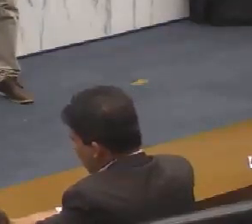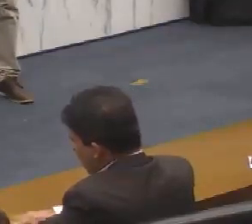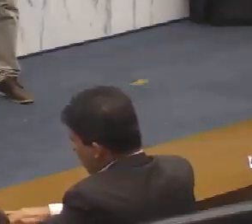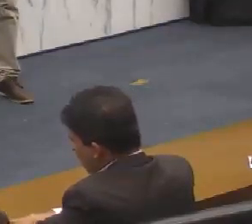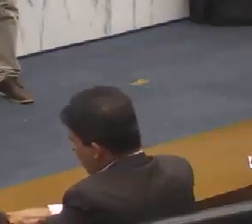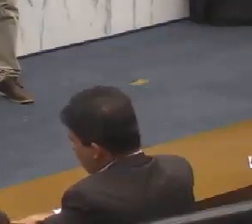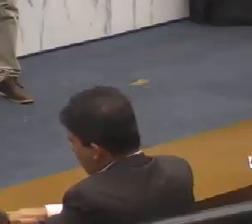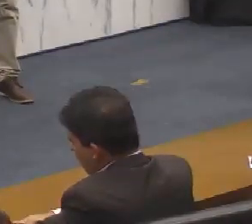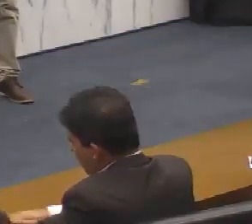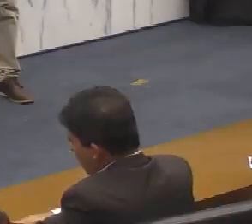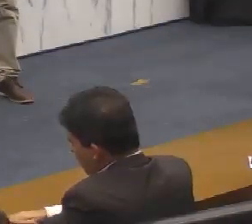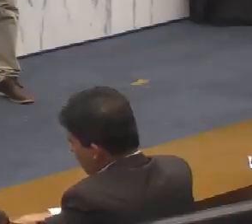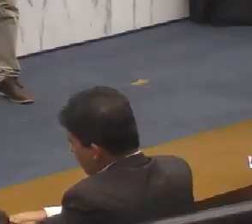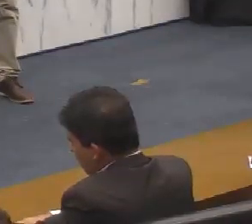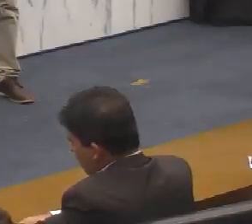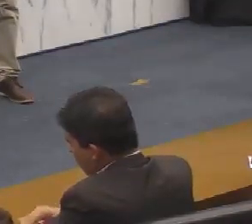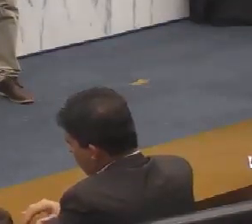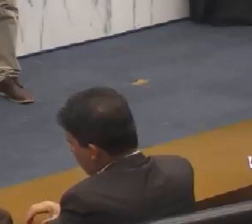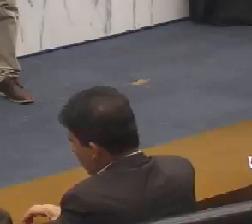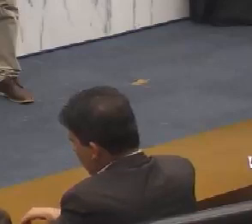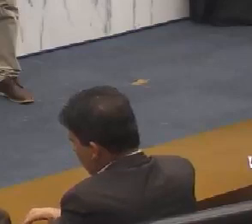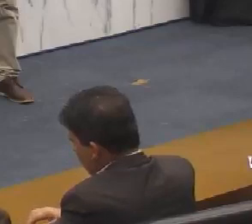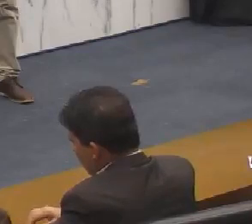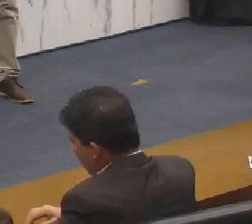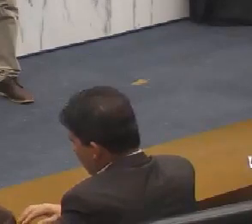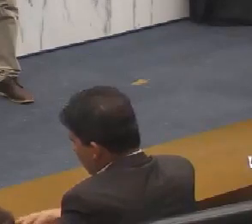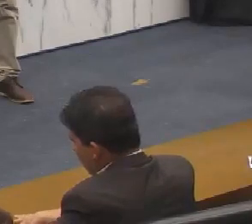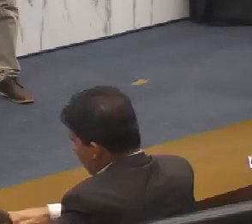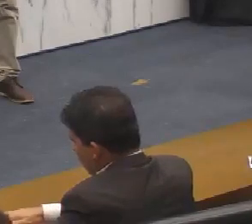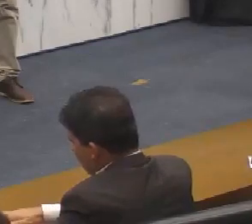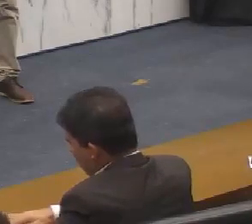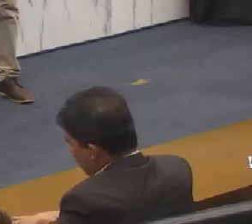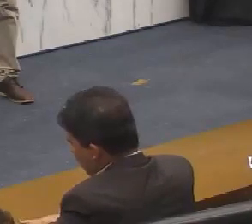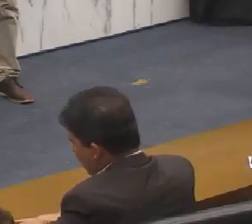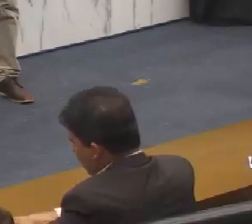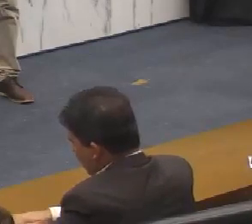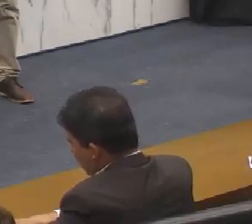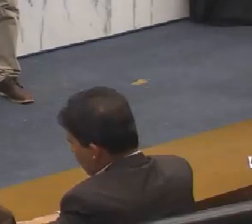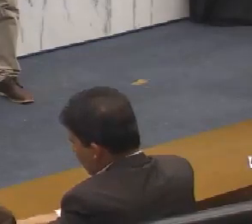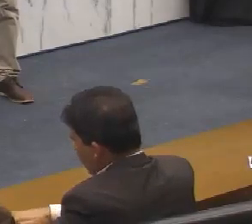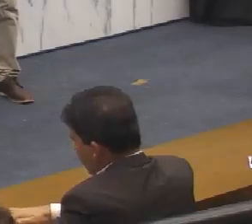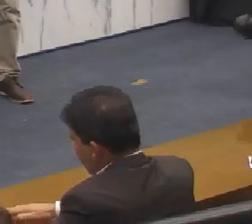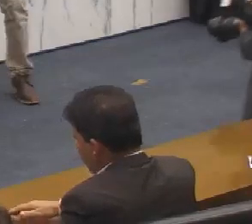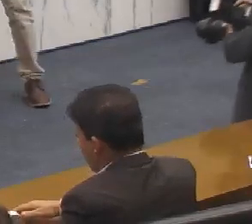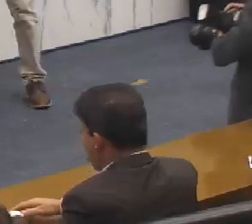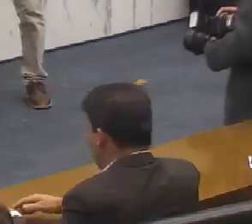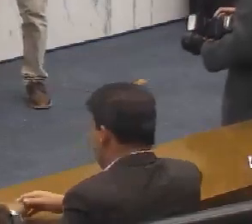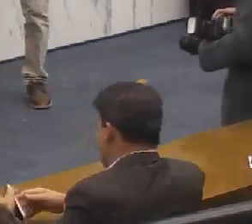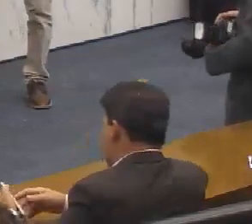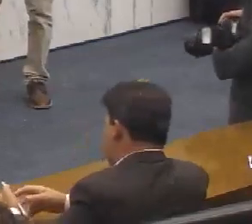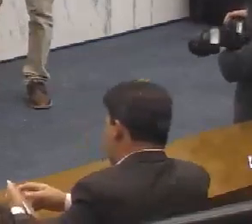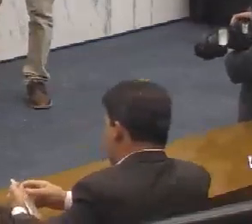É preciso ter cuidado pra mais tarde não sofrer. É